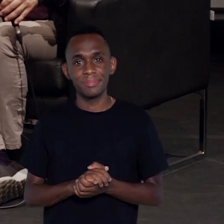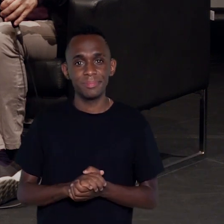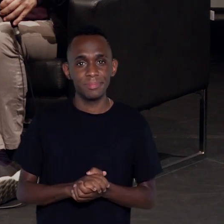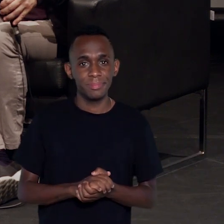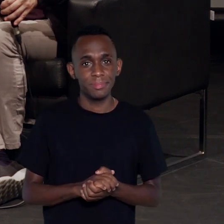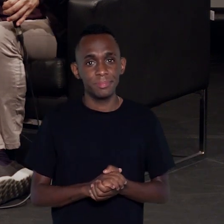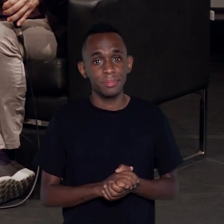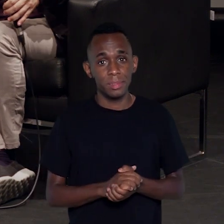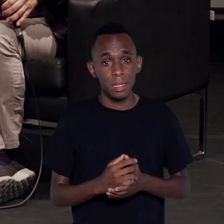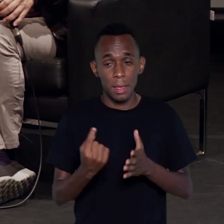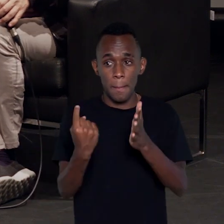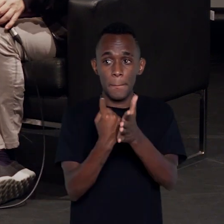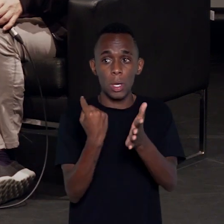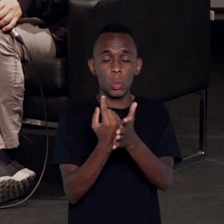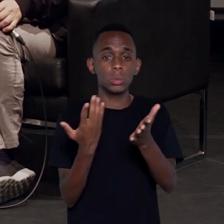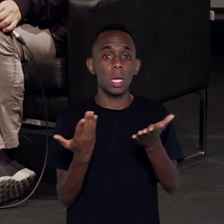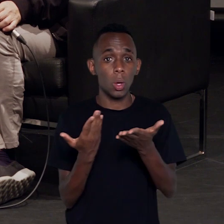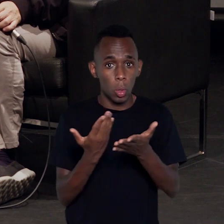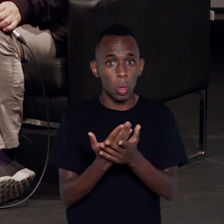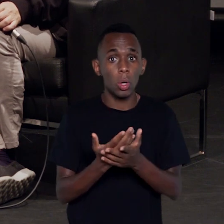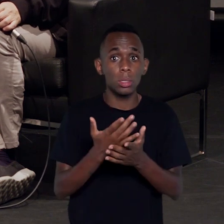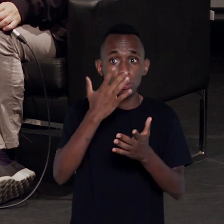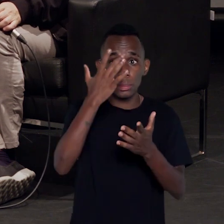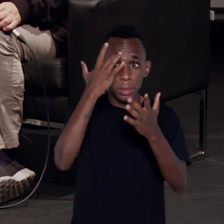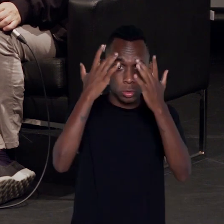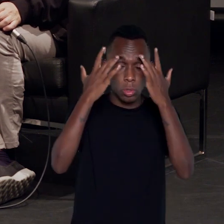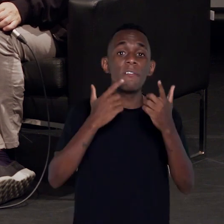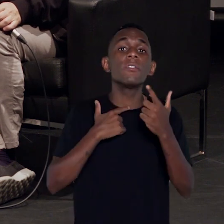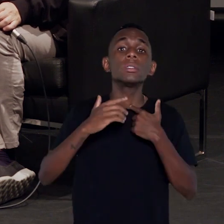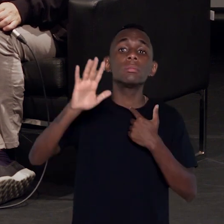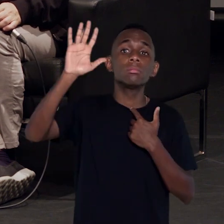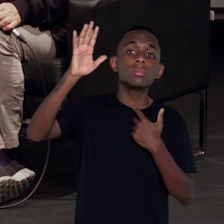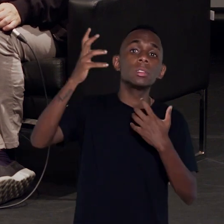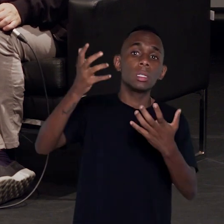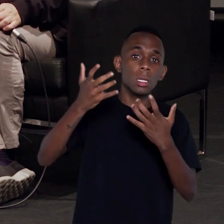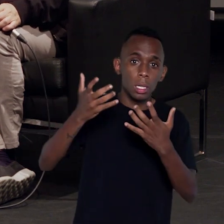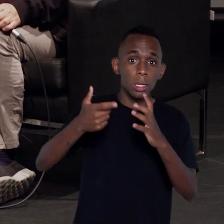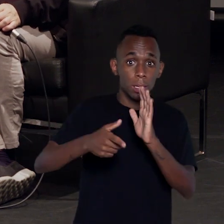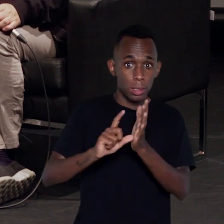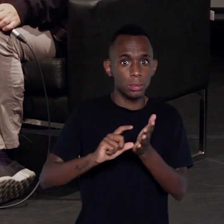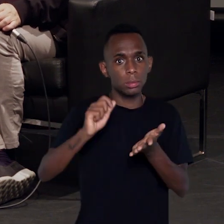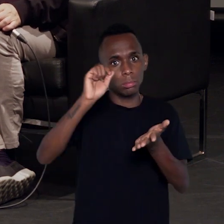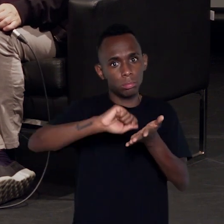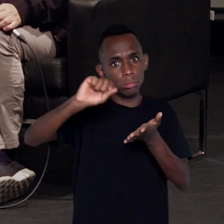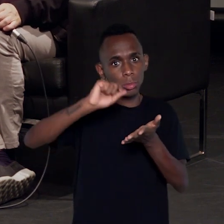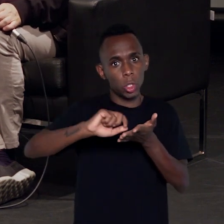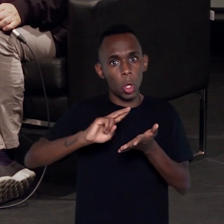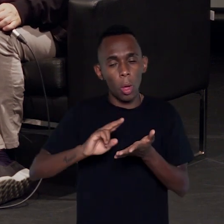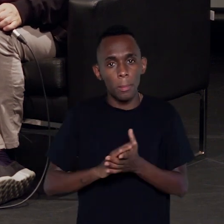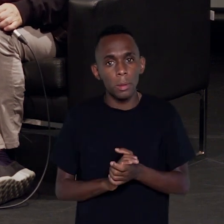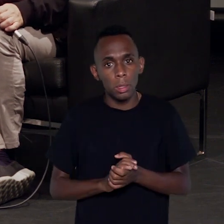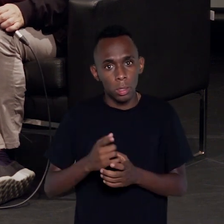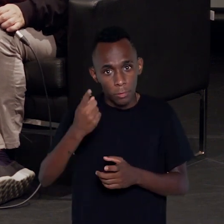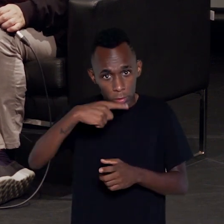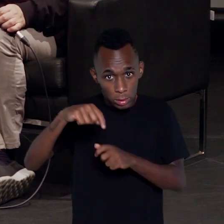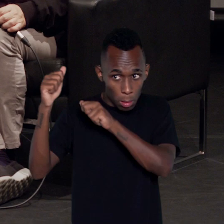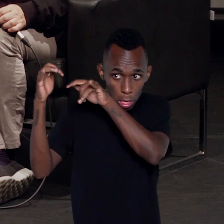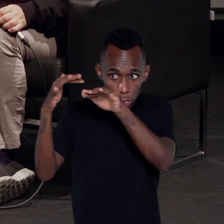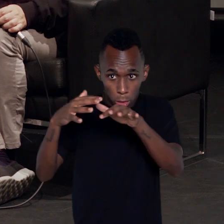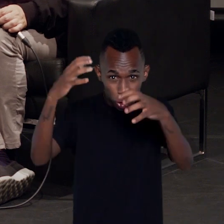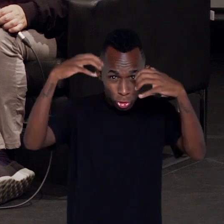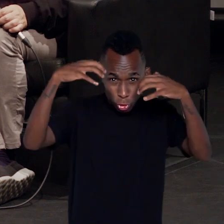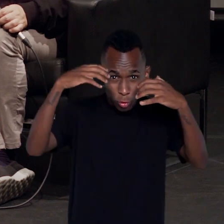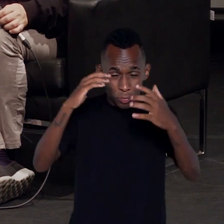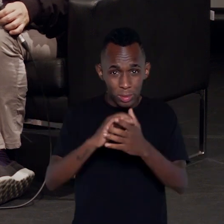sem graça. Vamos abrir para pergunta? Quem quiser fazer algumas perguntas antes dos autógrafos. Vocês chegaram, pegaram muita